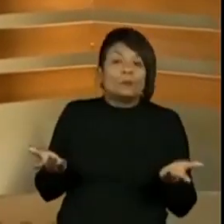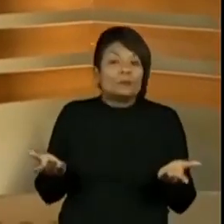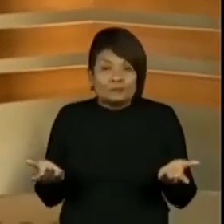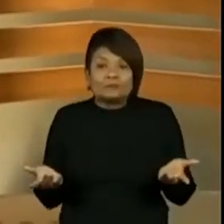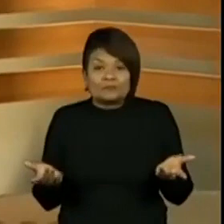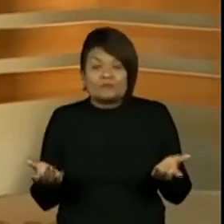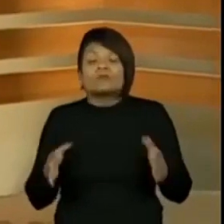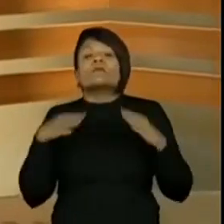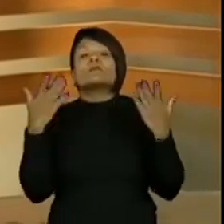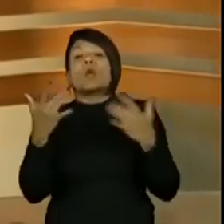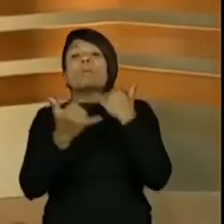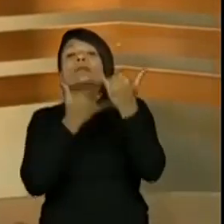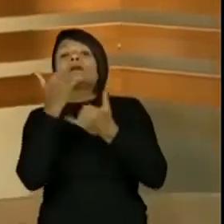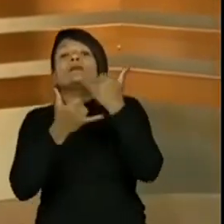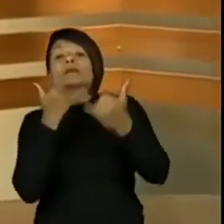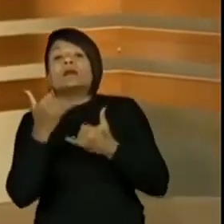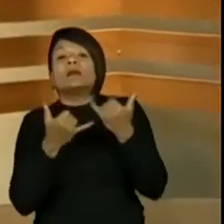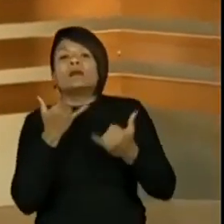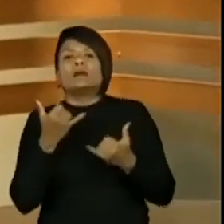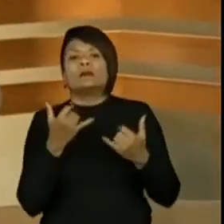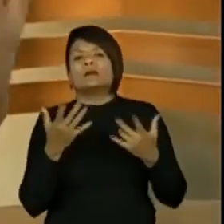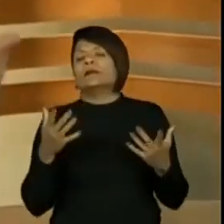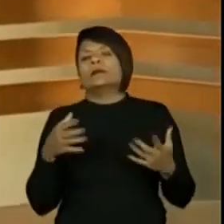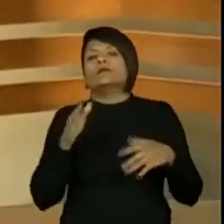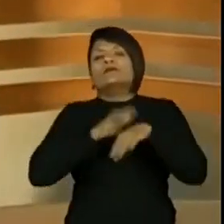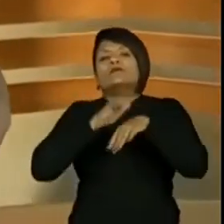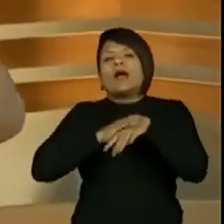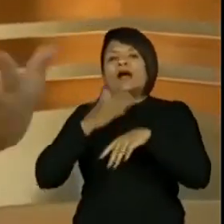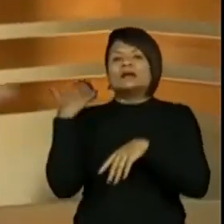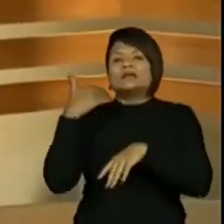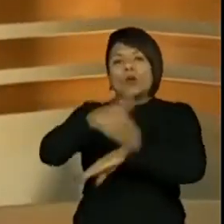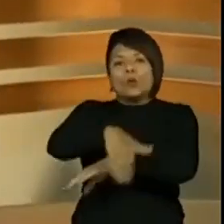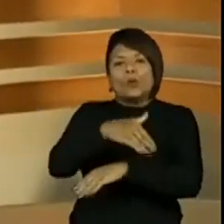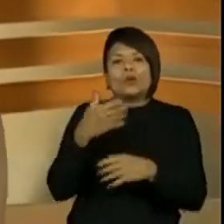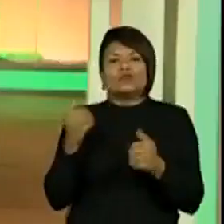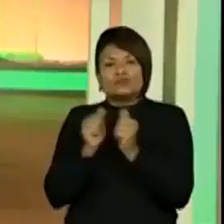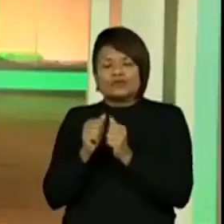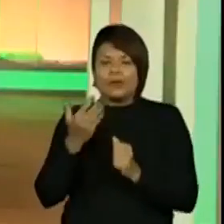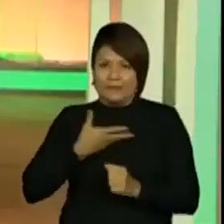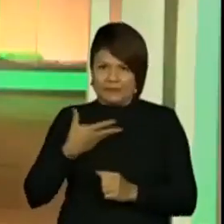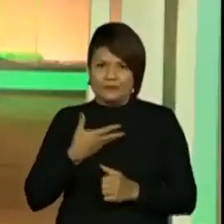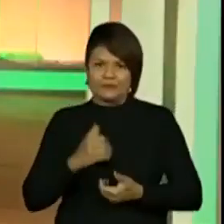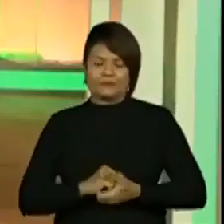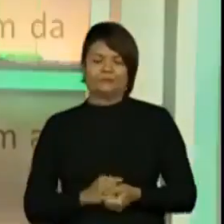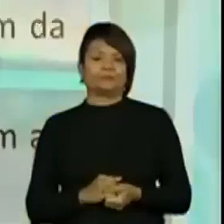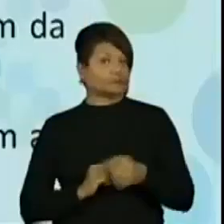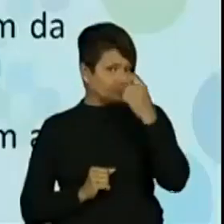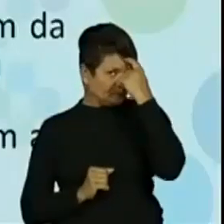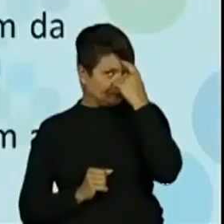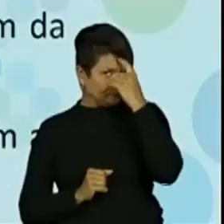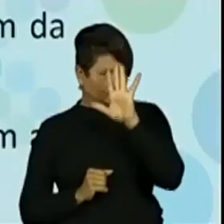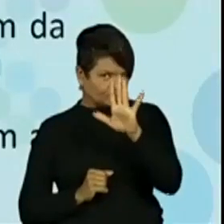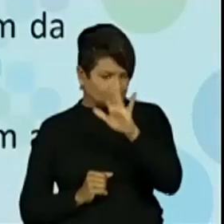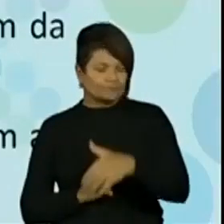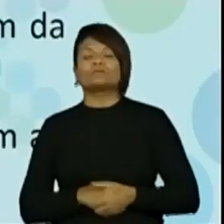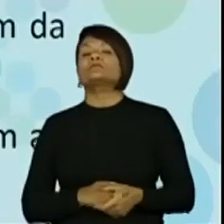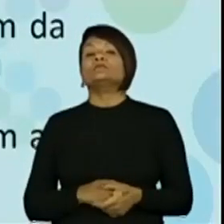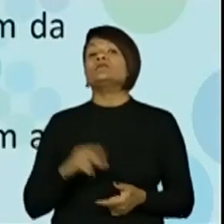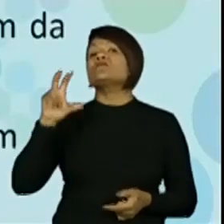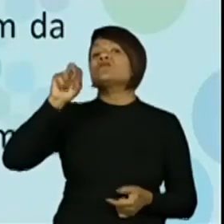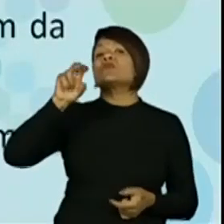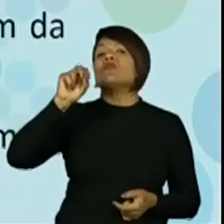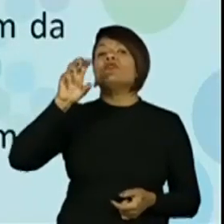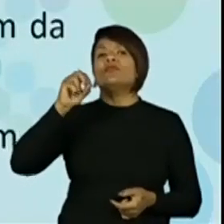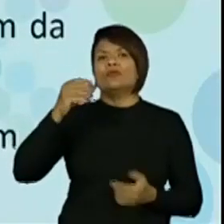As brincadeiras, quais eram as brincadeiras que eles faziam, que eles tinham com os colegas? Vamos pensar nisso? E seus avós, como